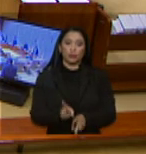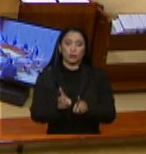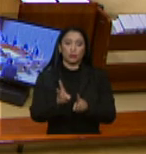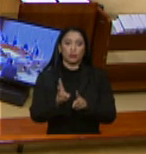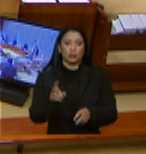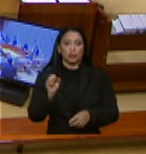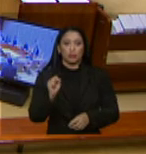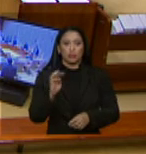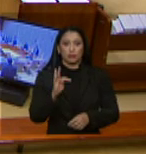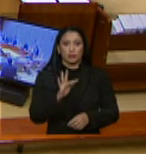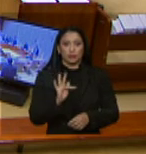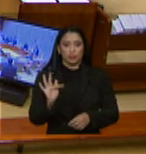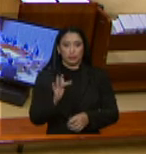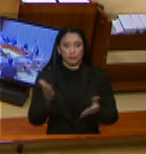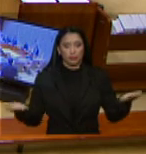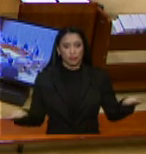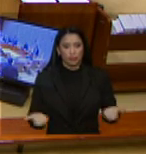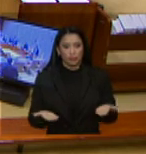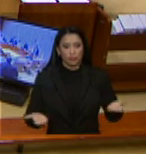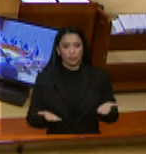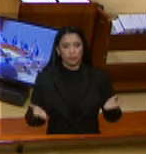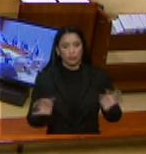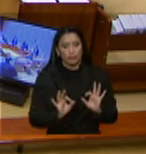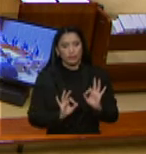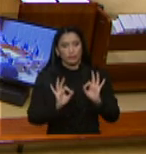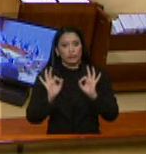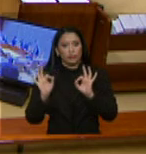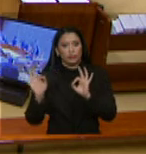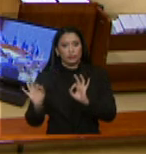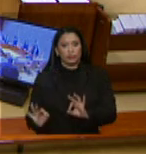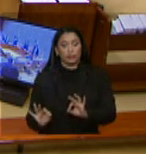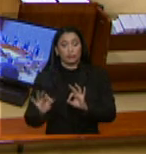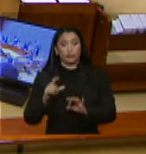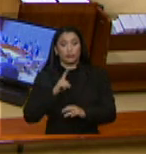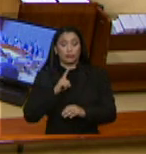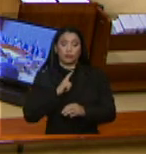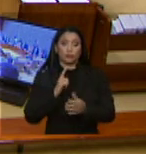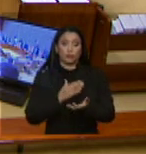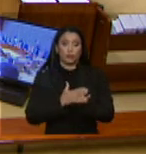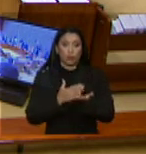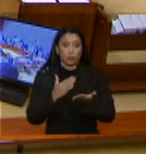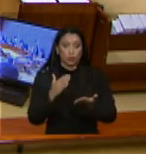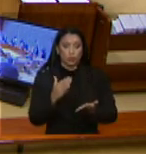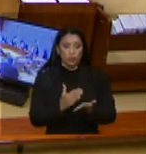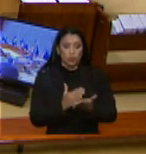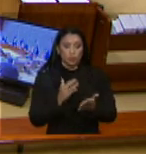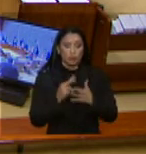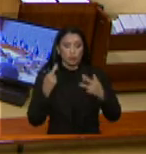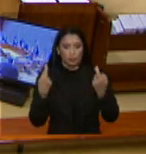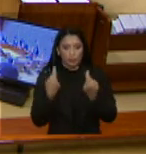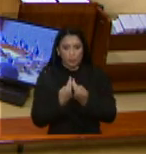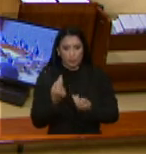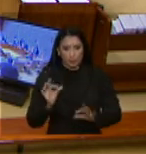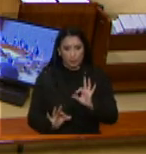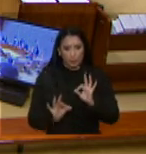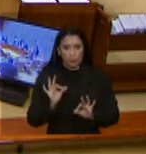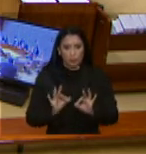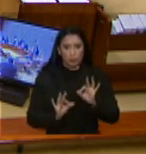da Sessão plenária da Tarde de hoje nós acompanhamos na primeira pasta da sessão o julgamentos que foram finalizados